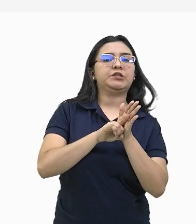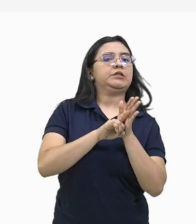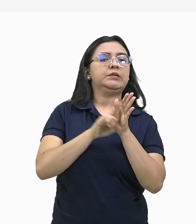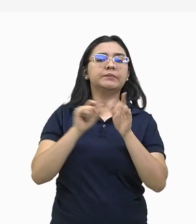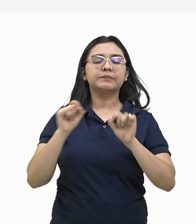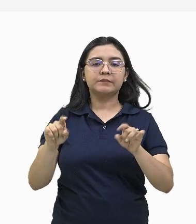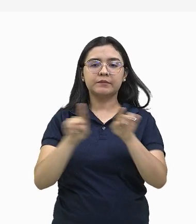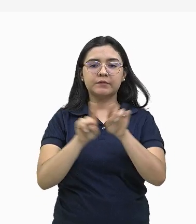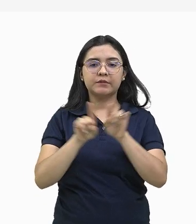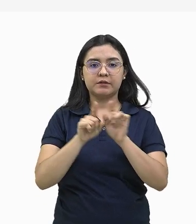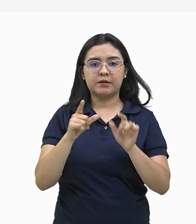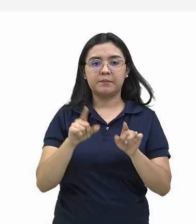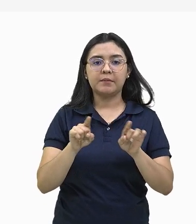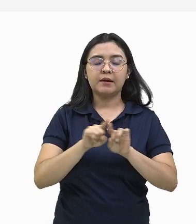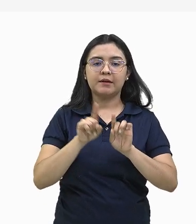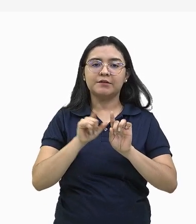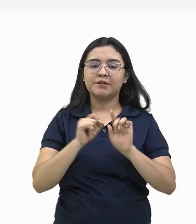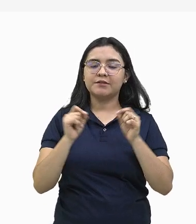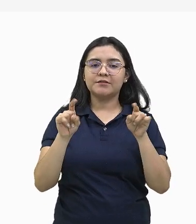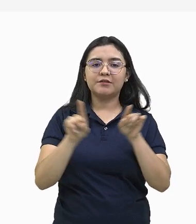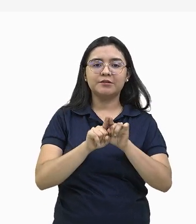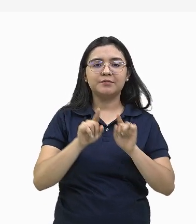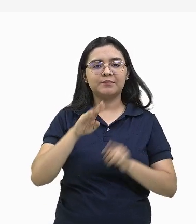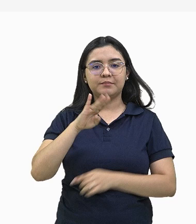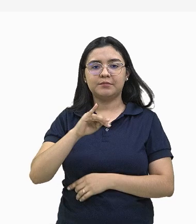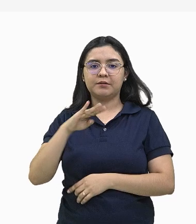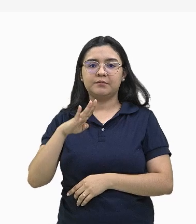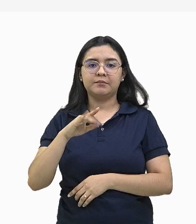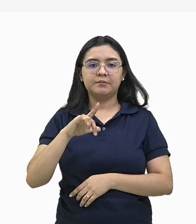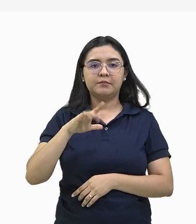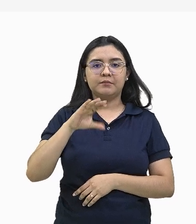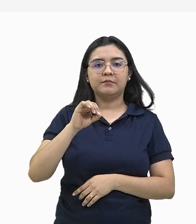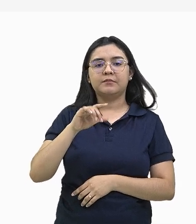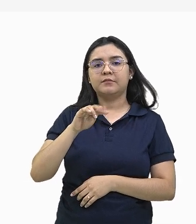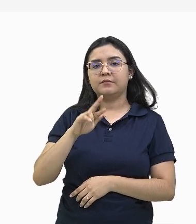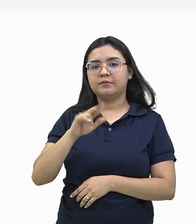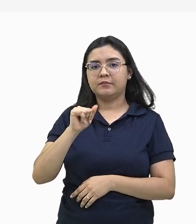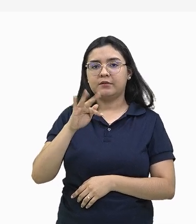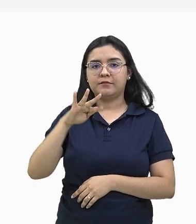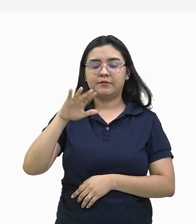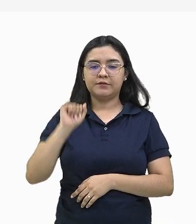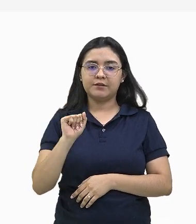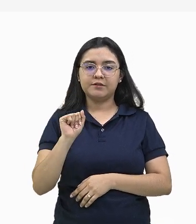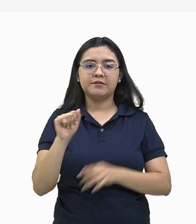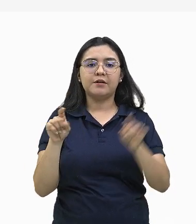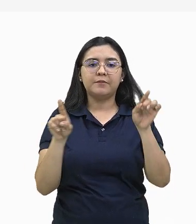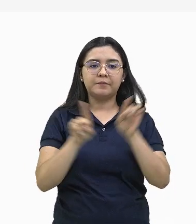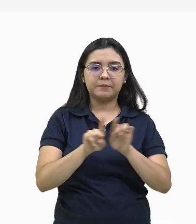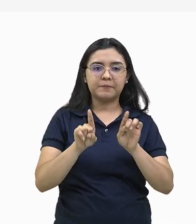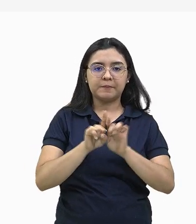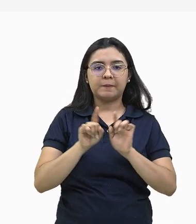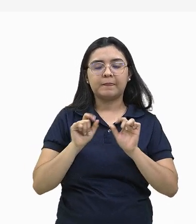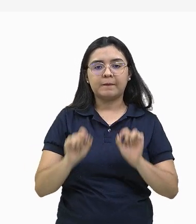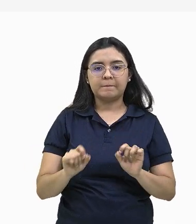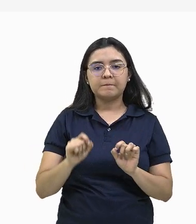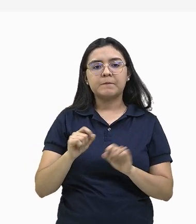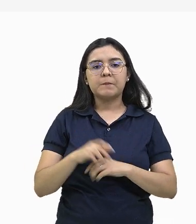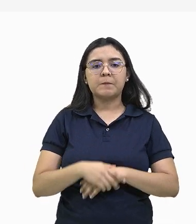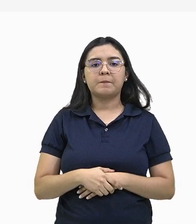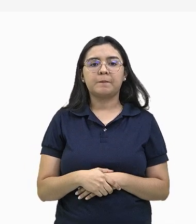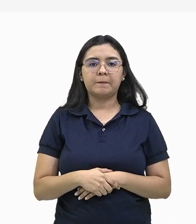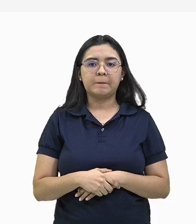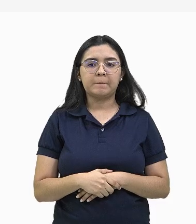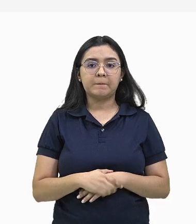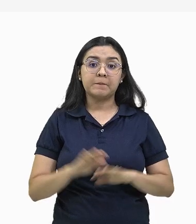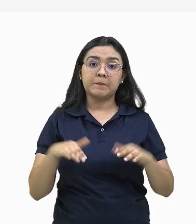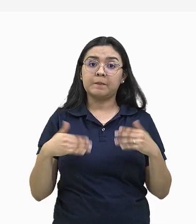e também a bibliográfica. Observem aí, ó, a pesquisa qualitativa ela vai estar muito relacionada à pesquisa exploratória e bibliográfica.